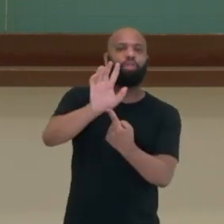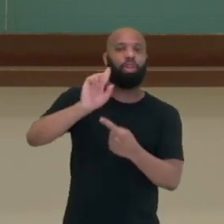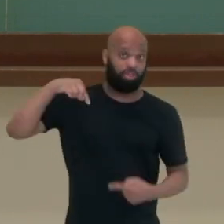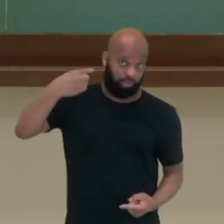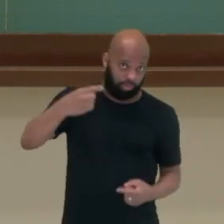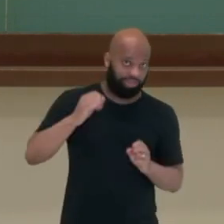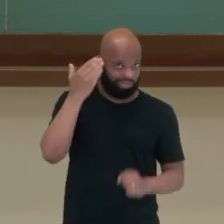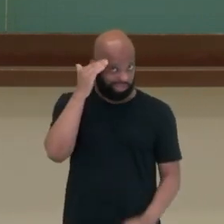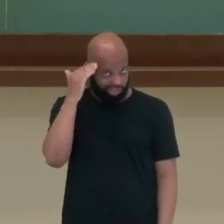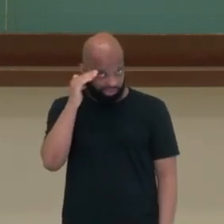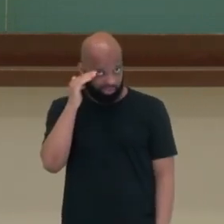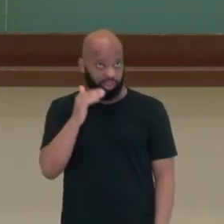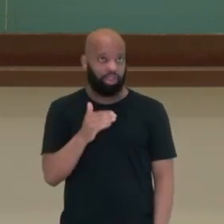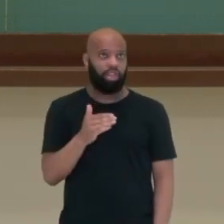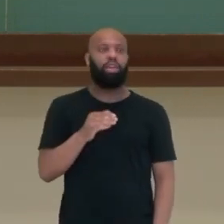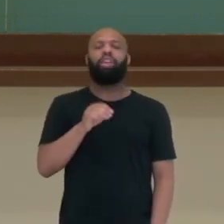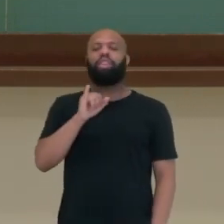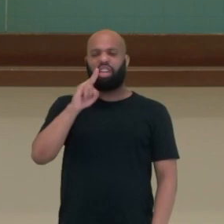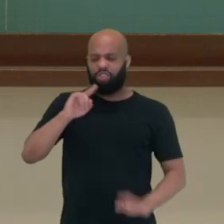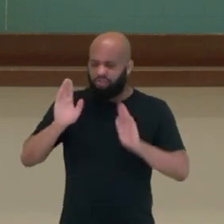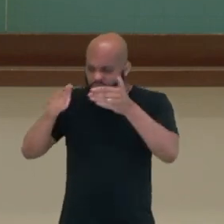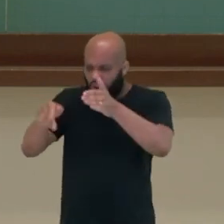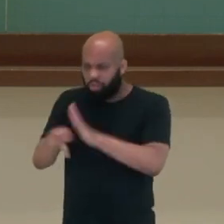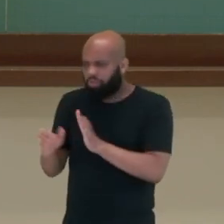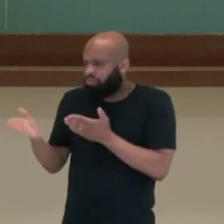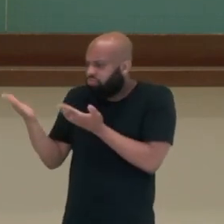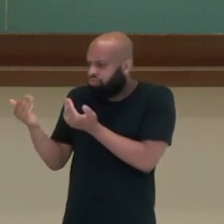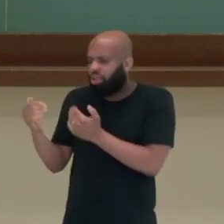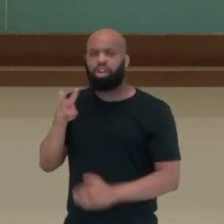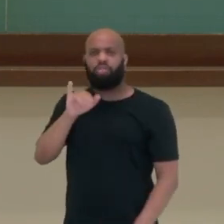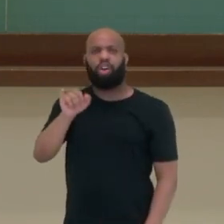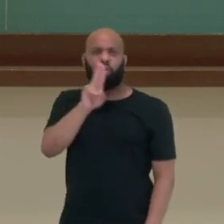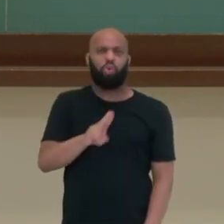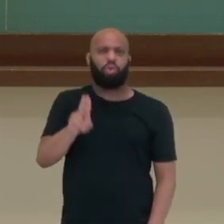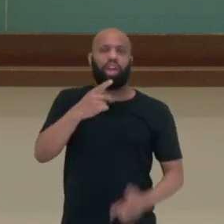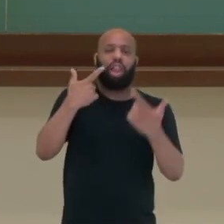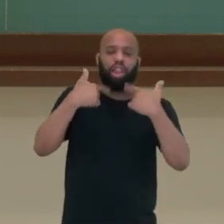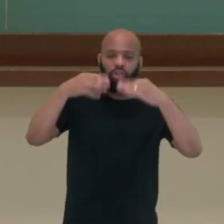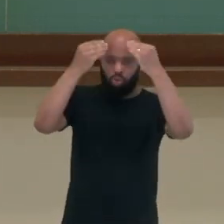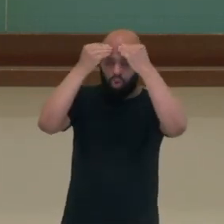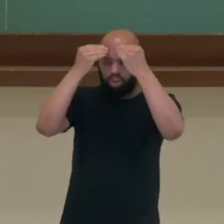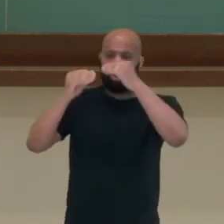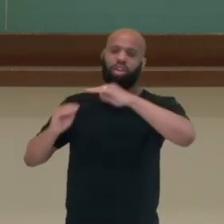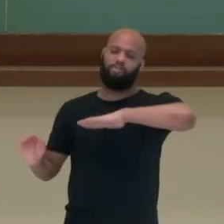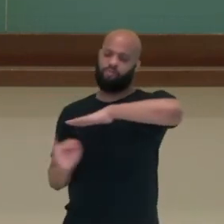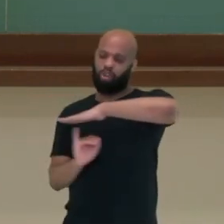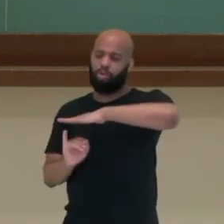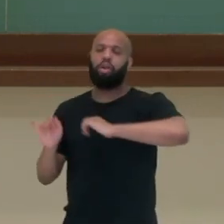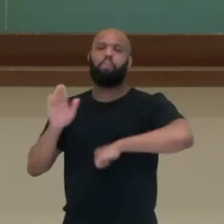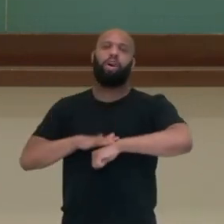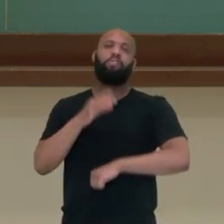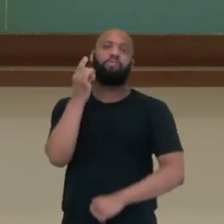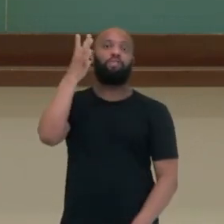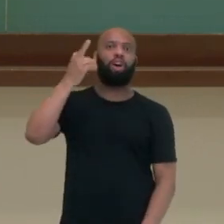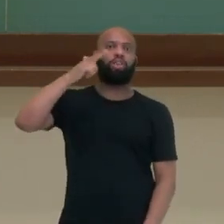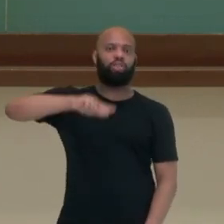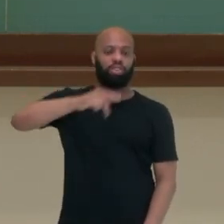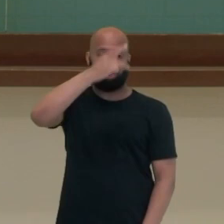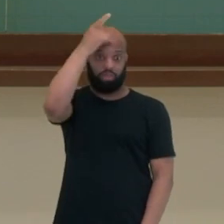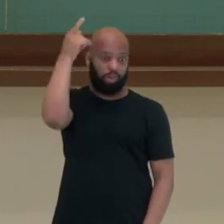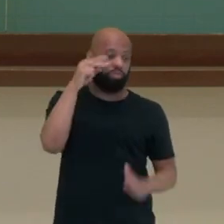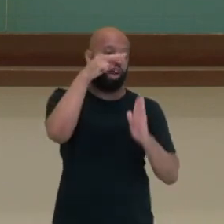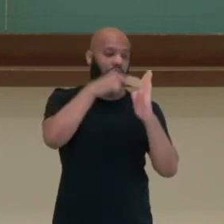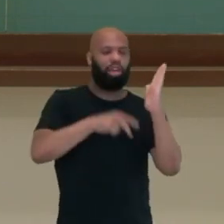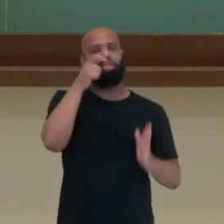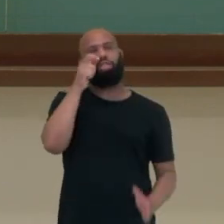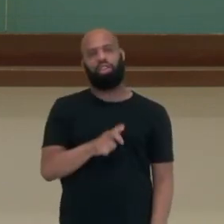parte. Voltado ao público jovem, com toda certeza uma linguagem mais informal, fica mais tranquilo, mais fácil de chegar ao